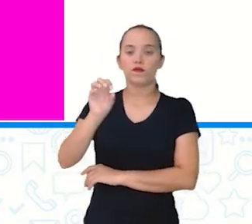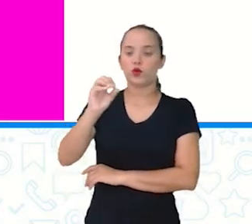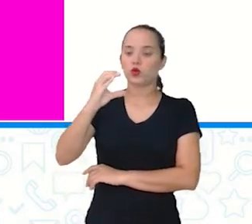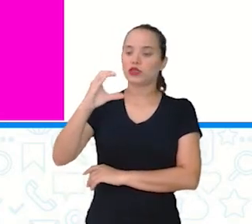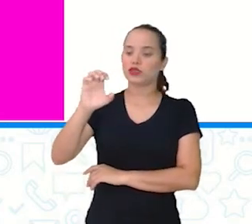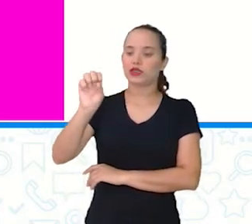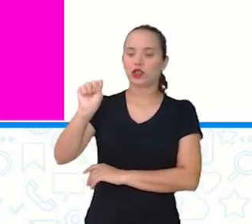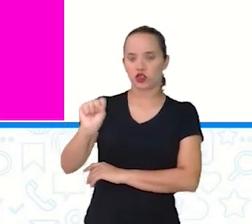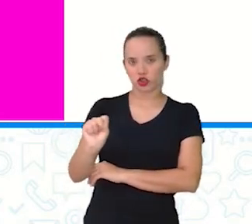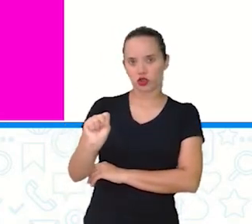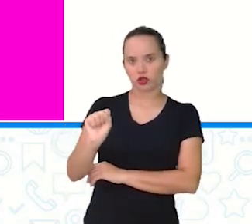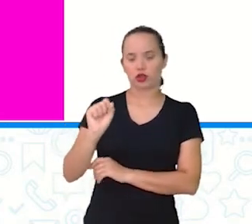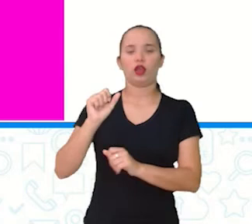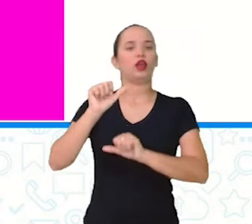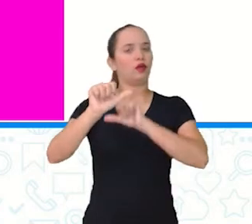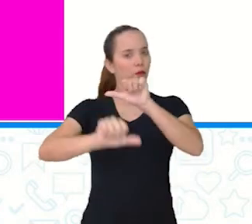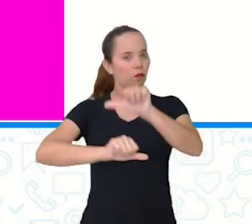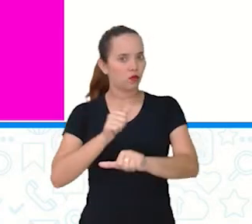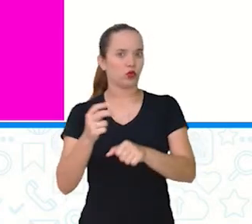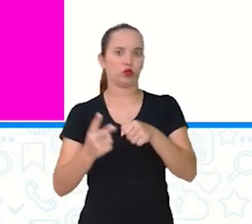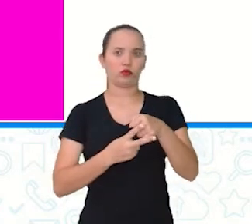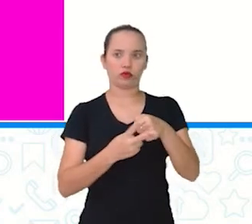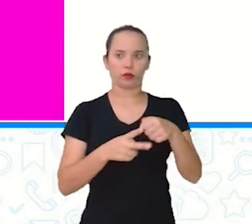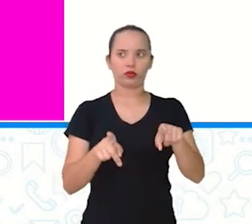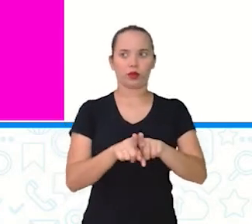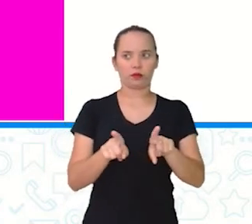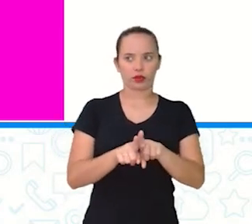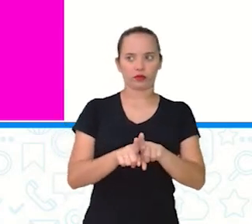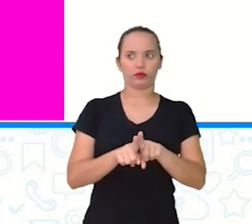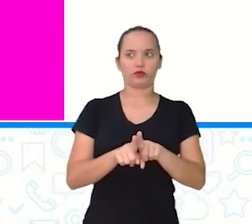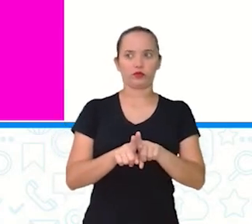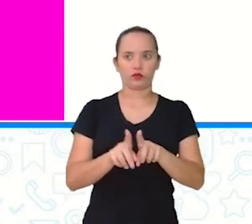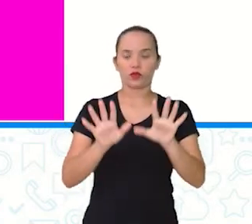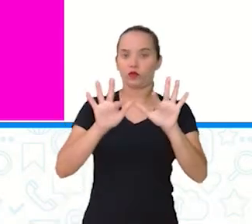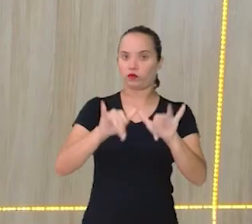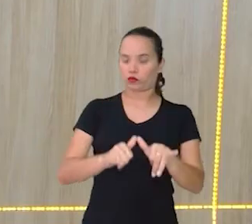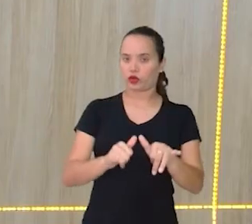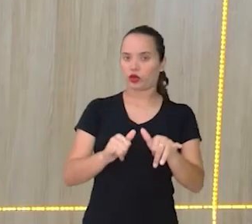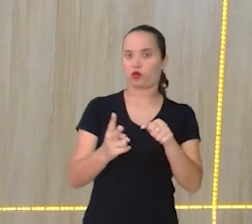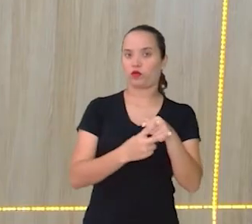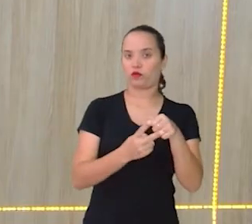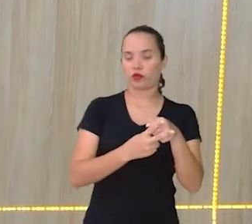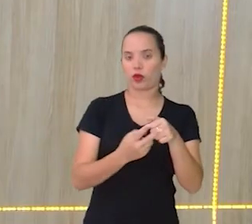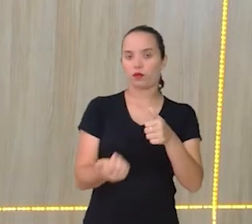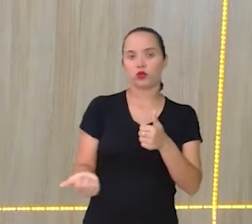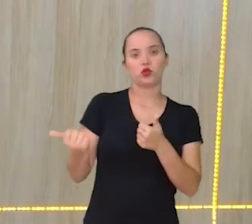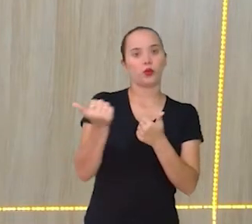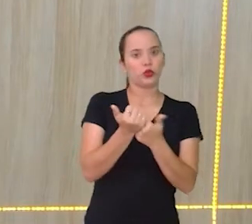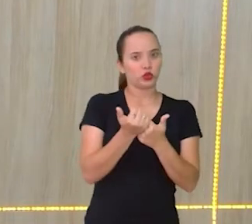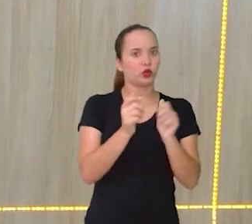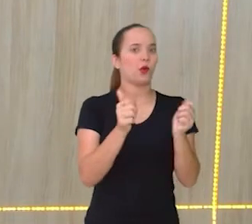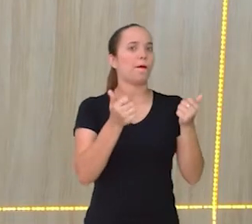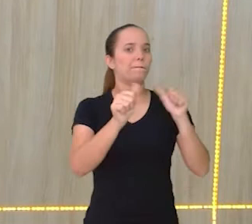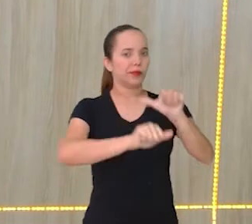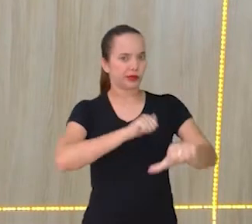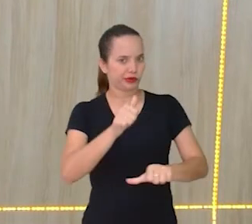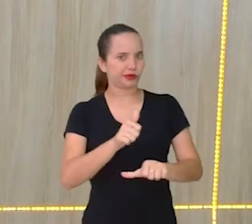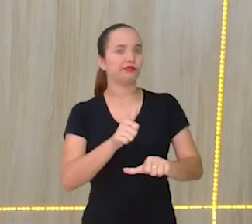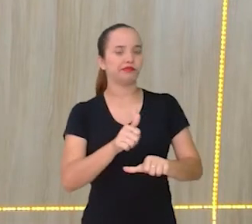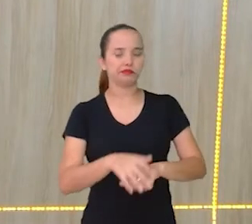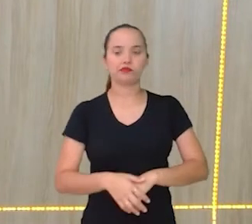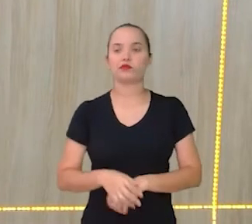vai mudar, certo? O finalzinho do verbo já muda se eu substituir o vós por vocês.